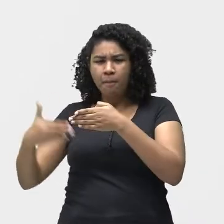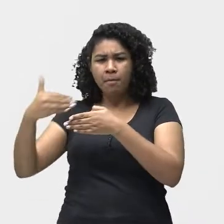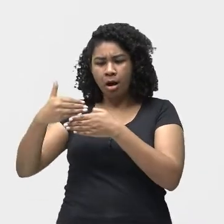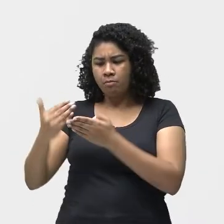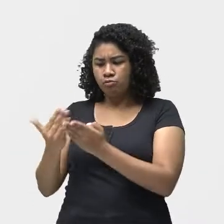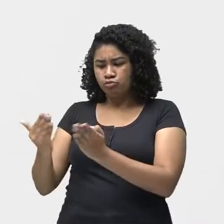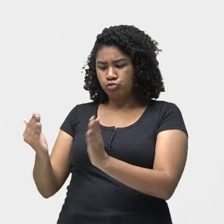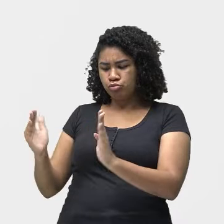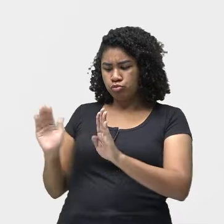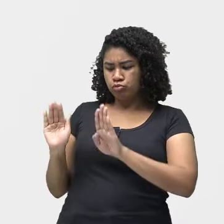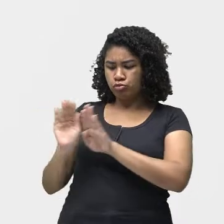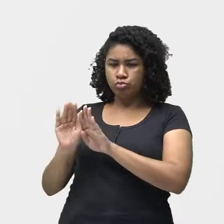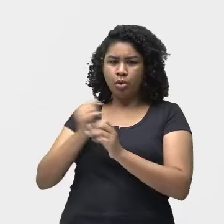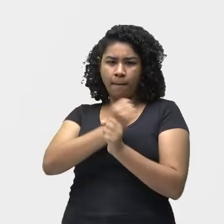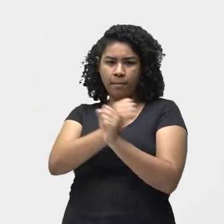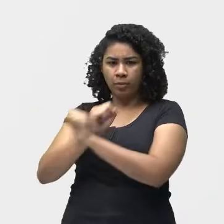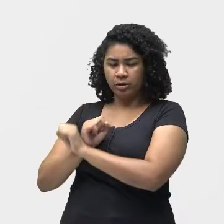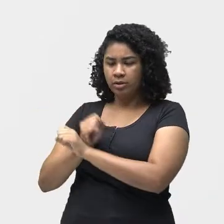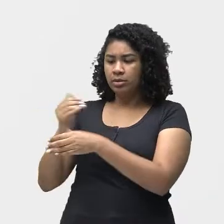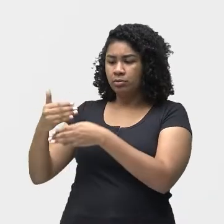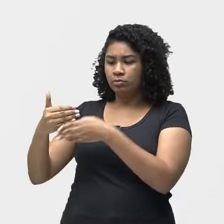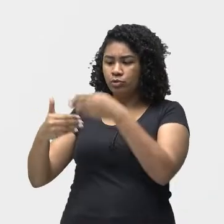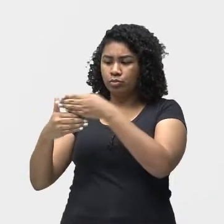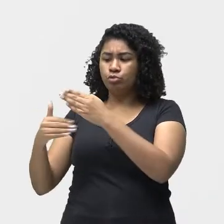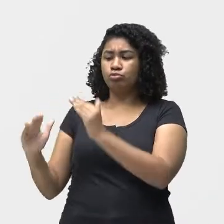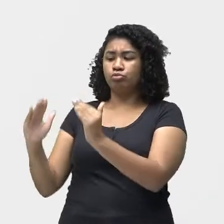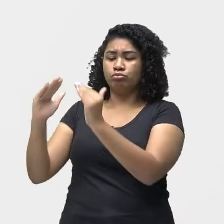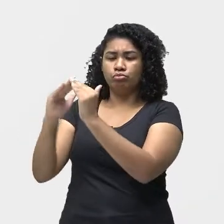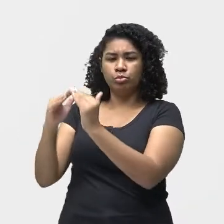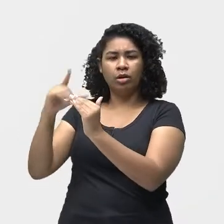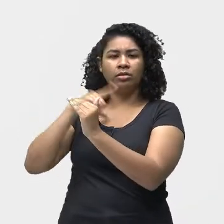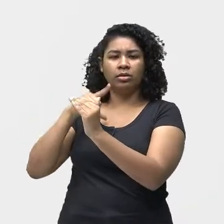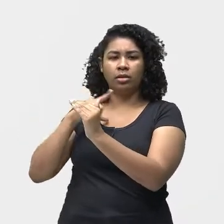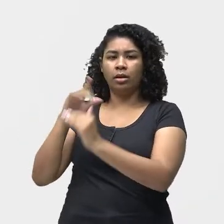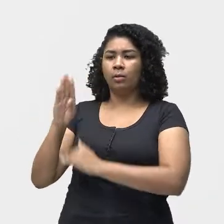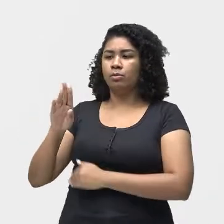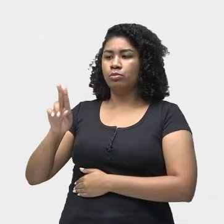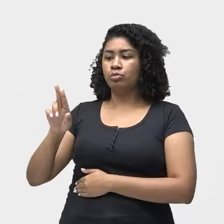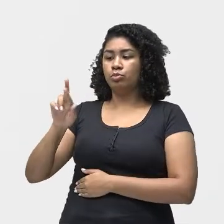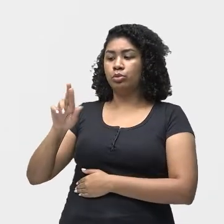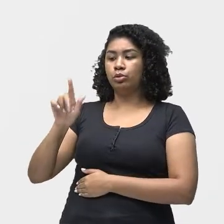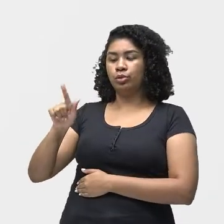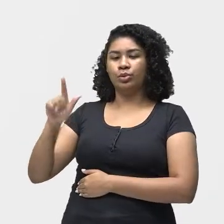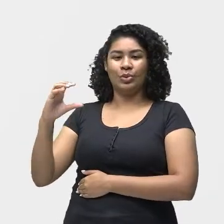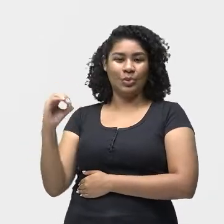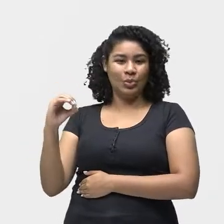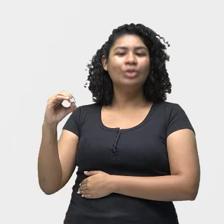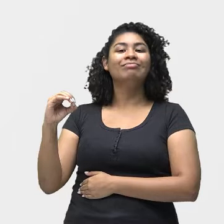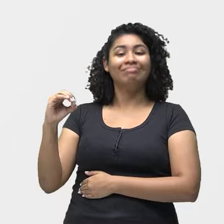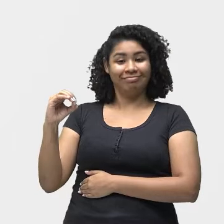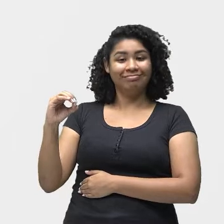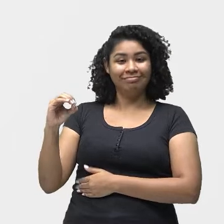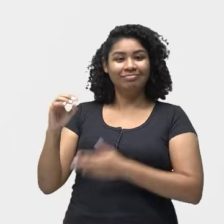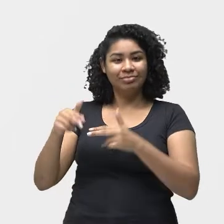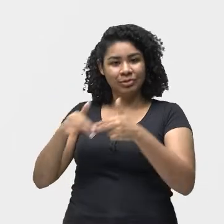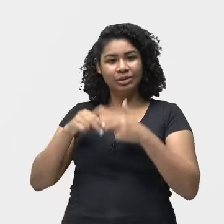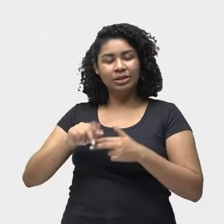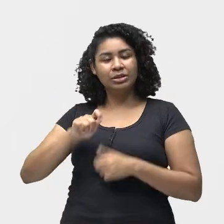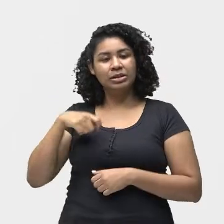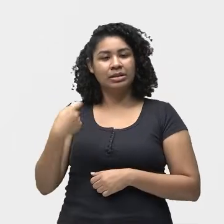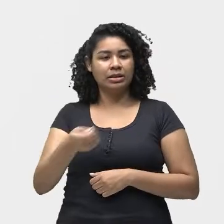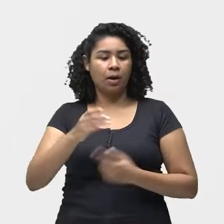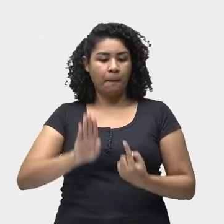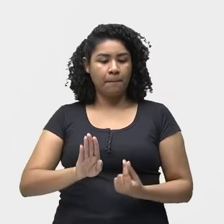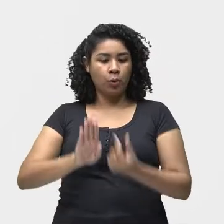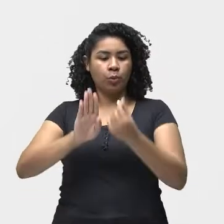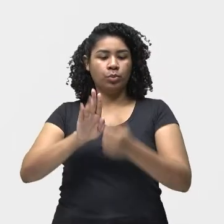cercavam os feudos, que eram chamados de... Isso mesmo, tenho certeza que vocês responderam. Burgos, tá? Então, os burgueses